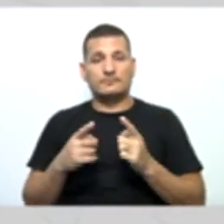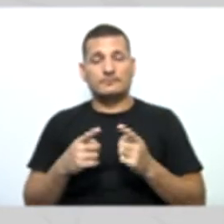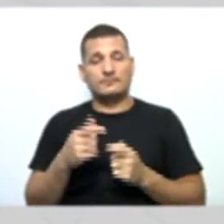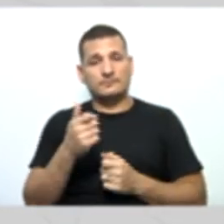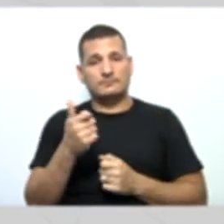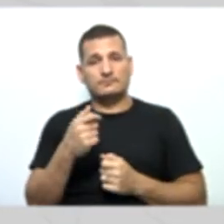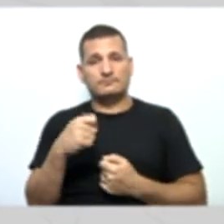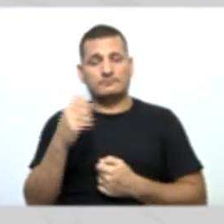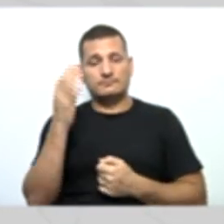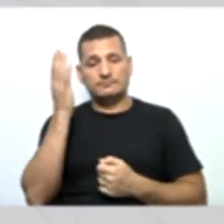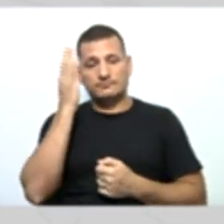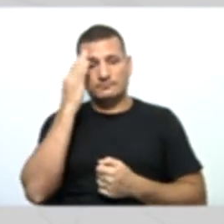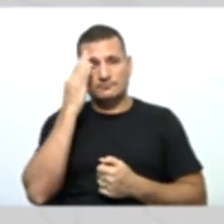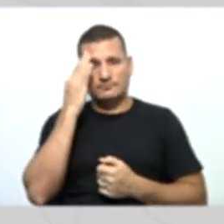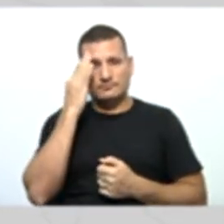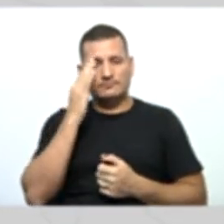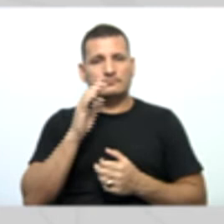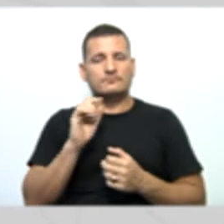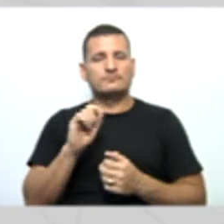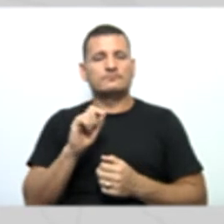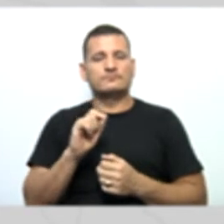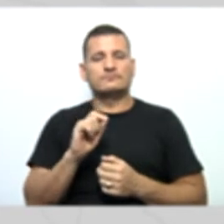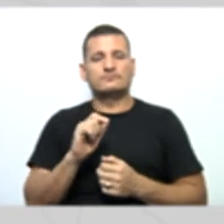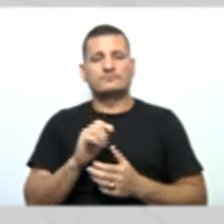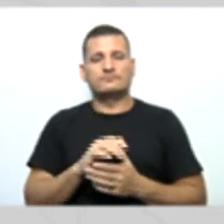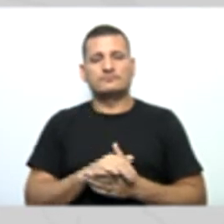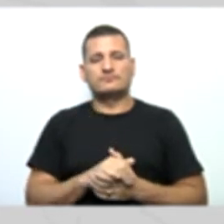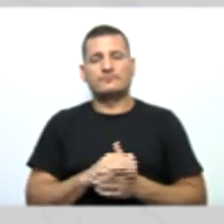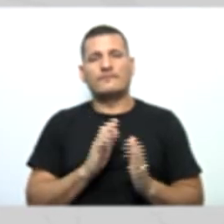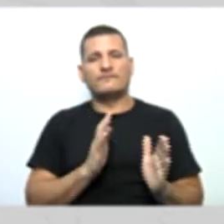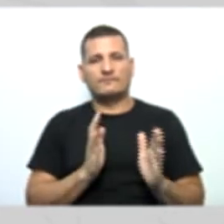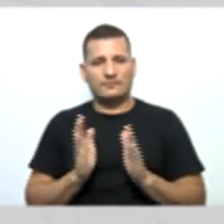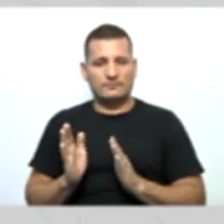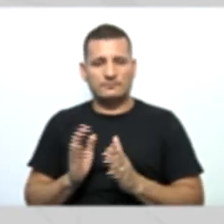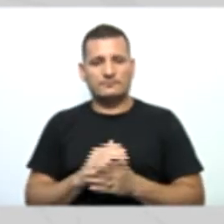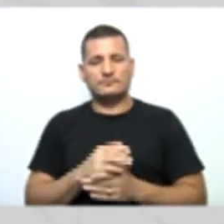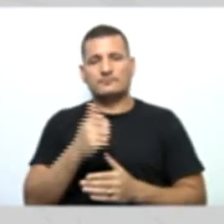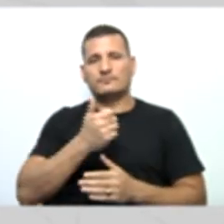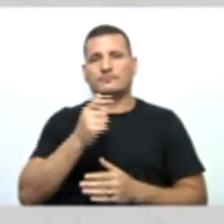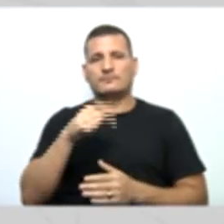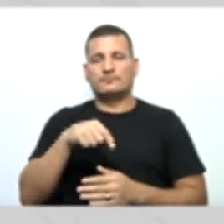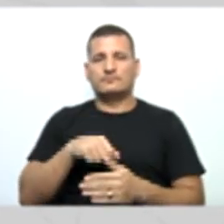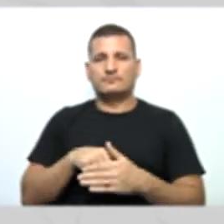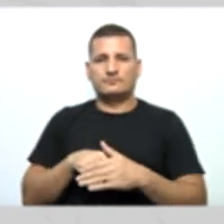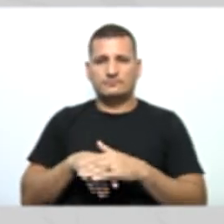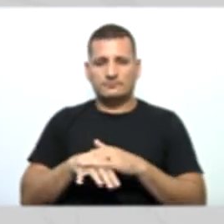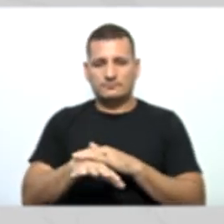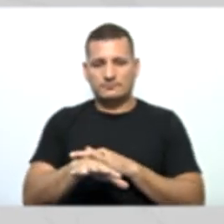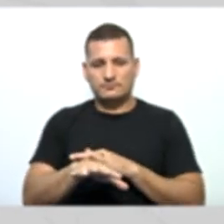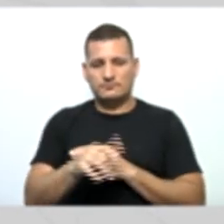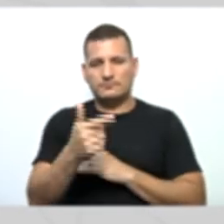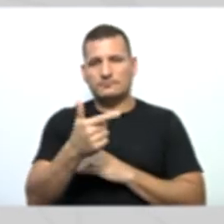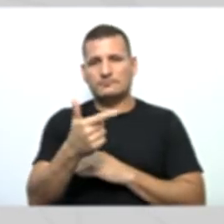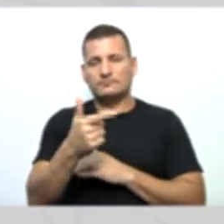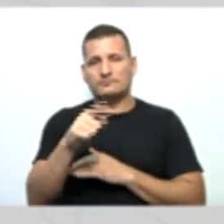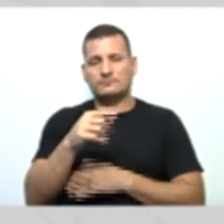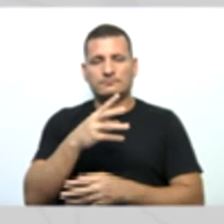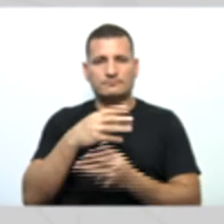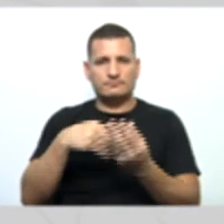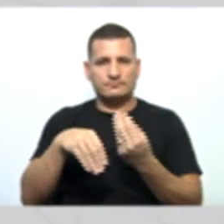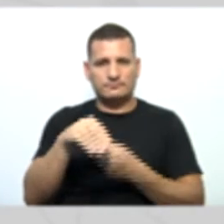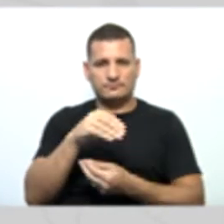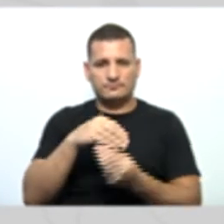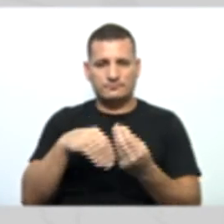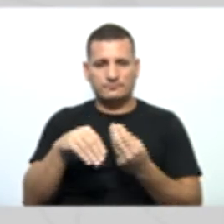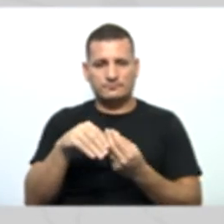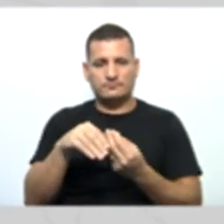saber o quê? Quais são, né? Quais são elas? A primeira é a entrada, a segunda é um